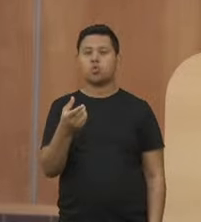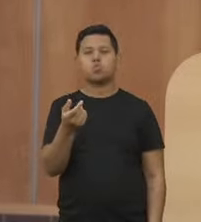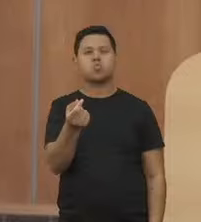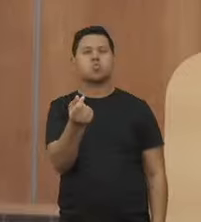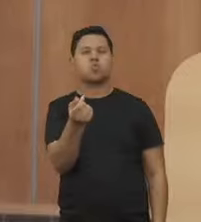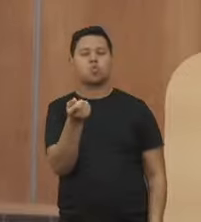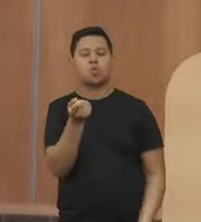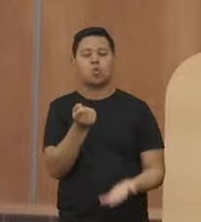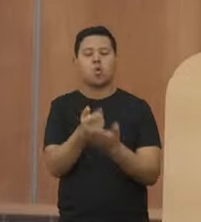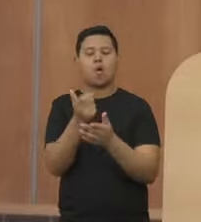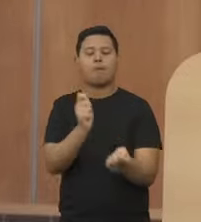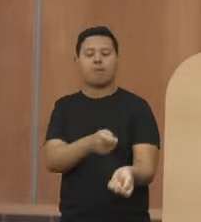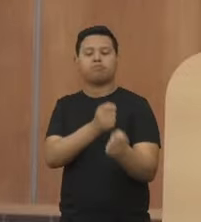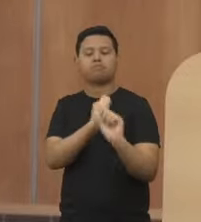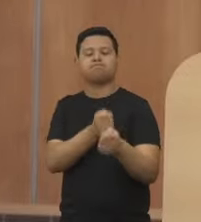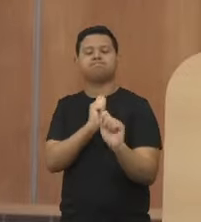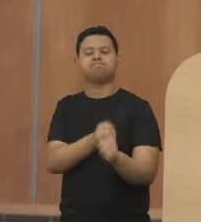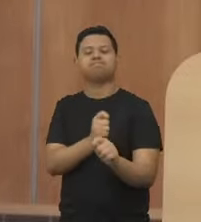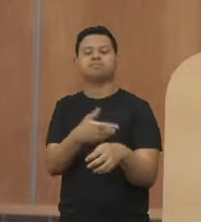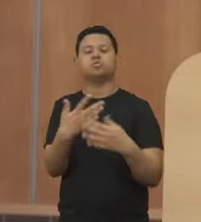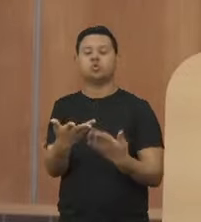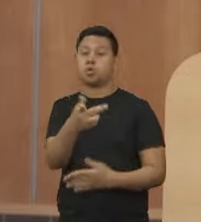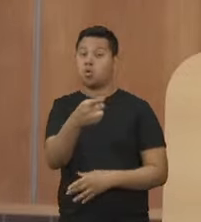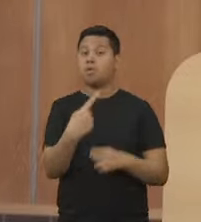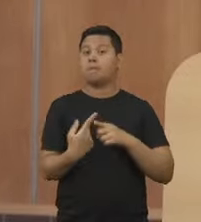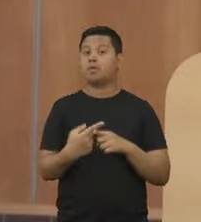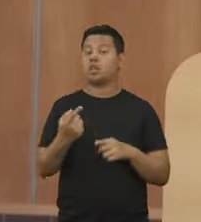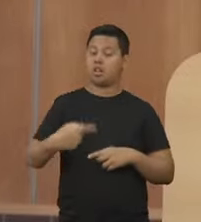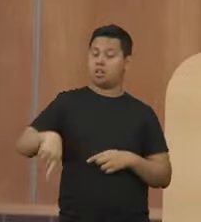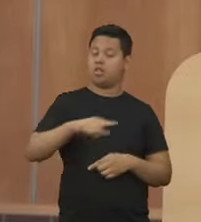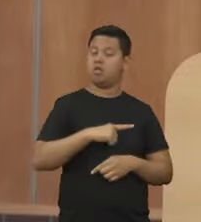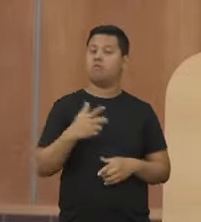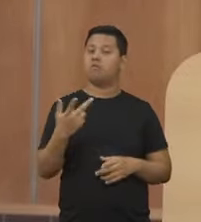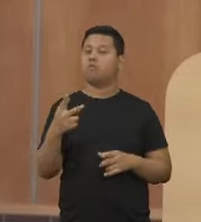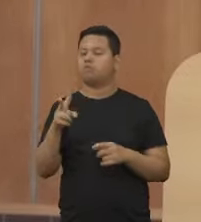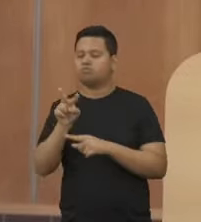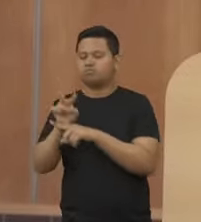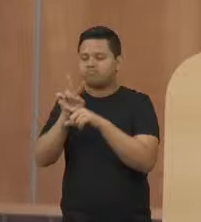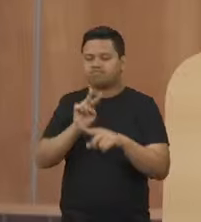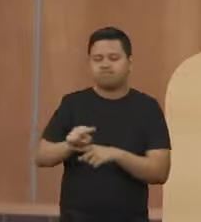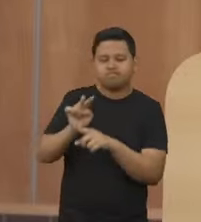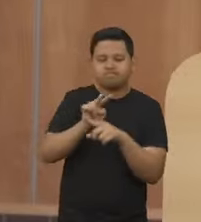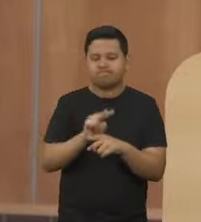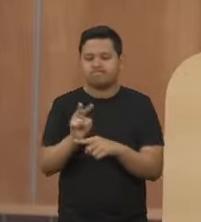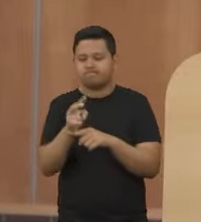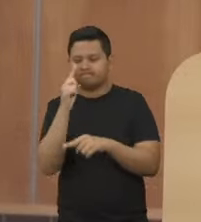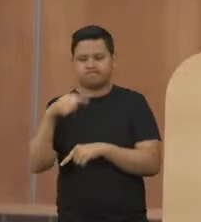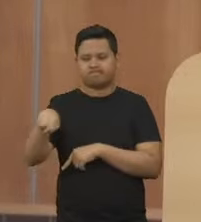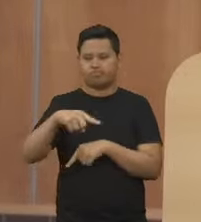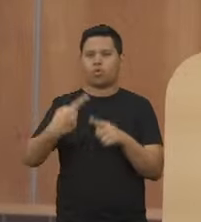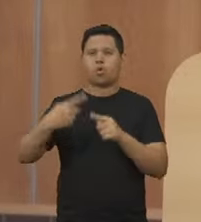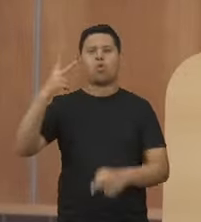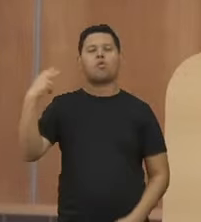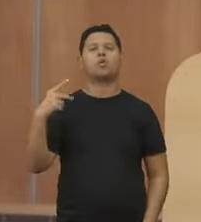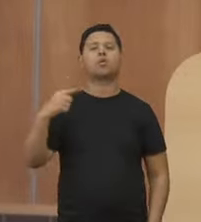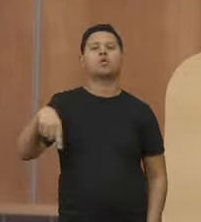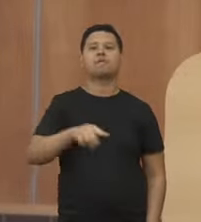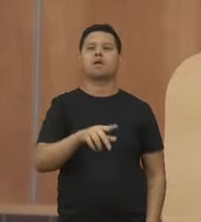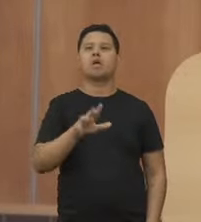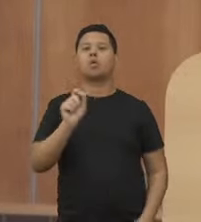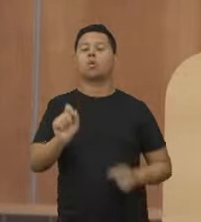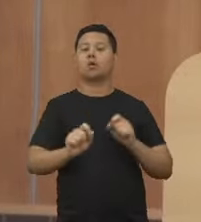que vai jogar? Mas tudo isso aí nós vamos fiscalizar. Acredito que os vereadores